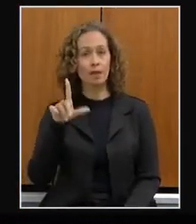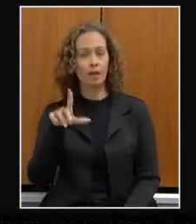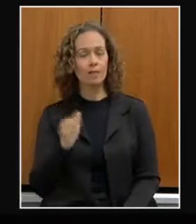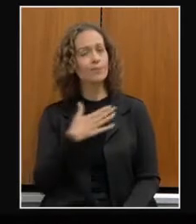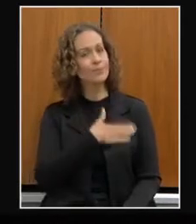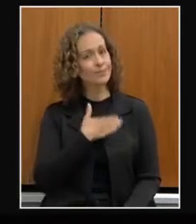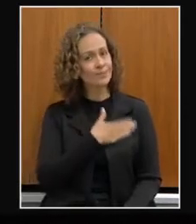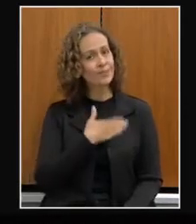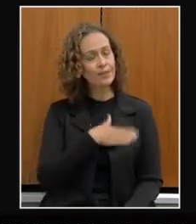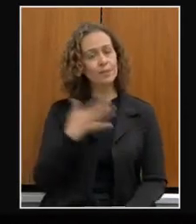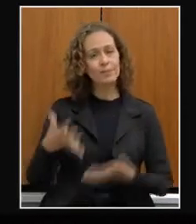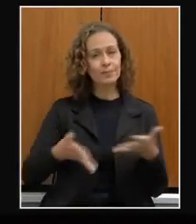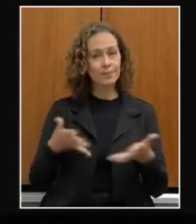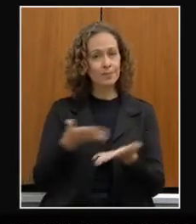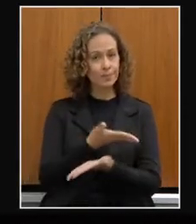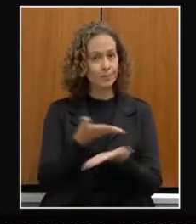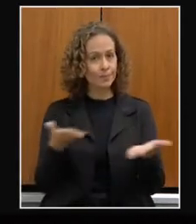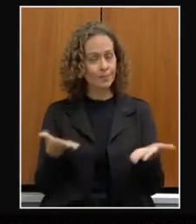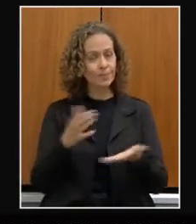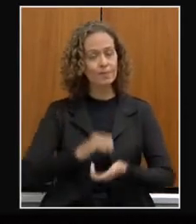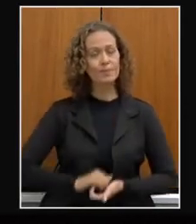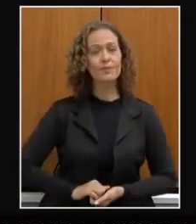mais uma vez com vossa excelência